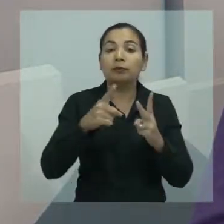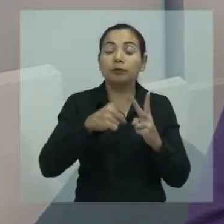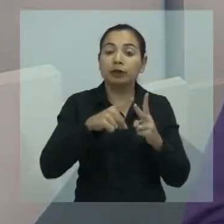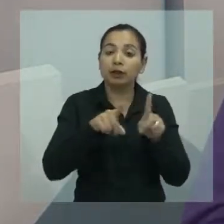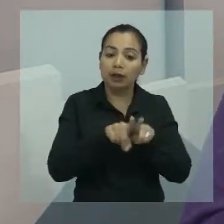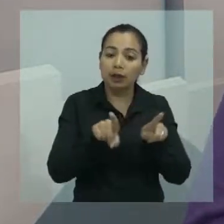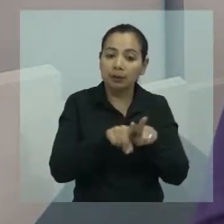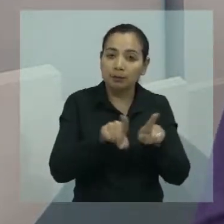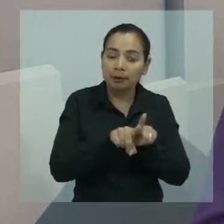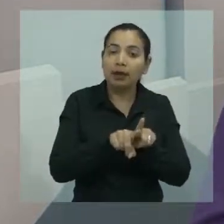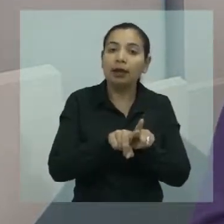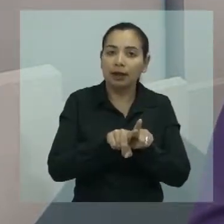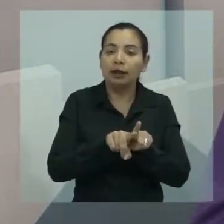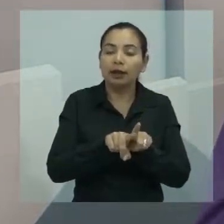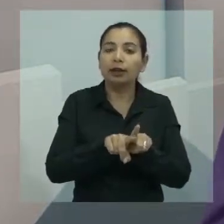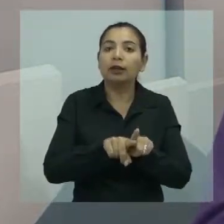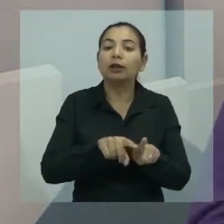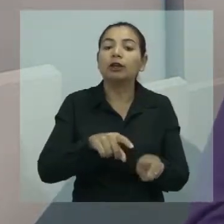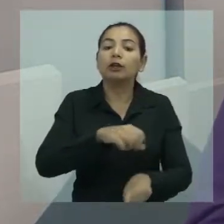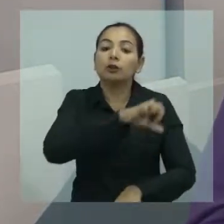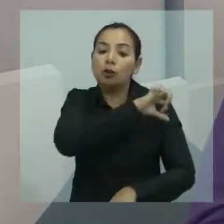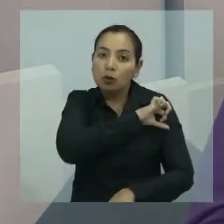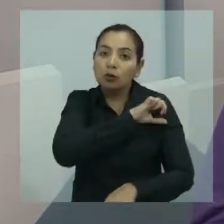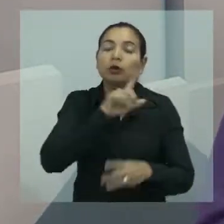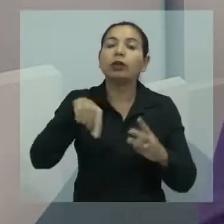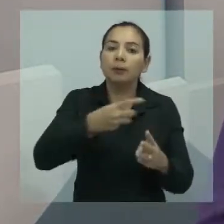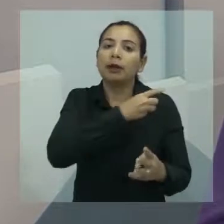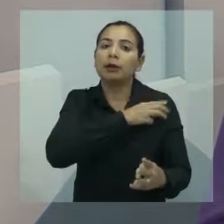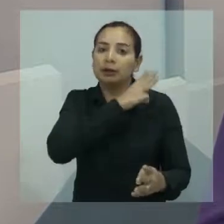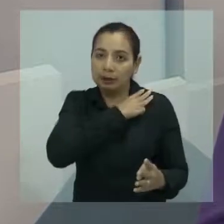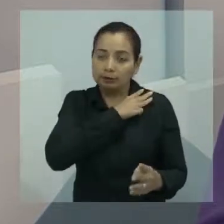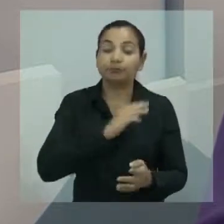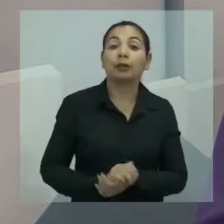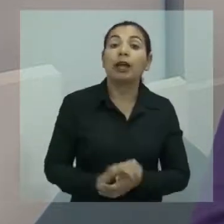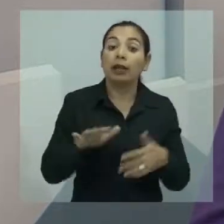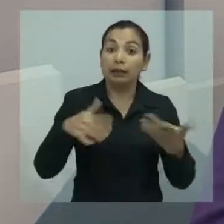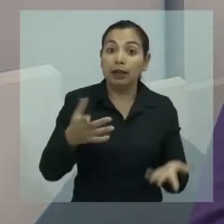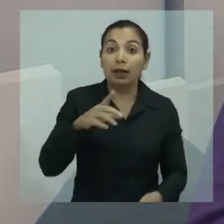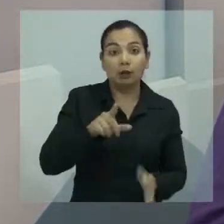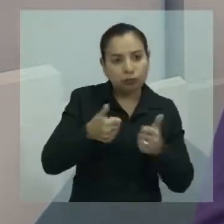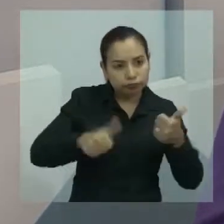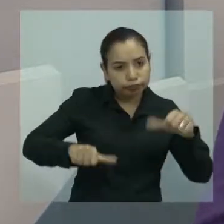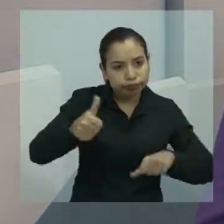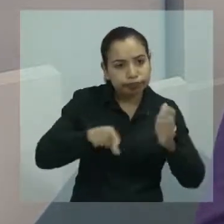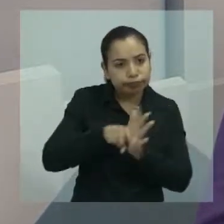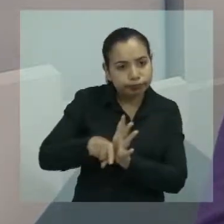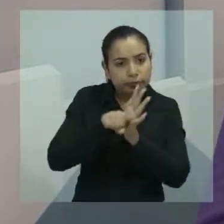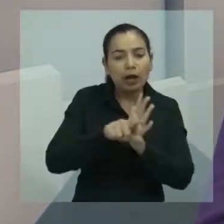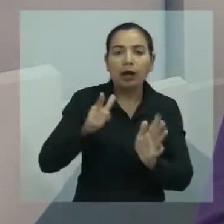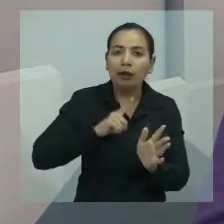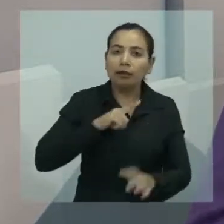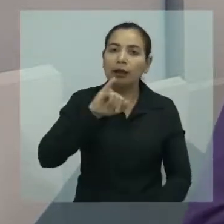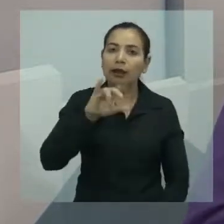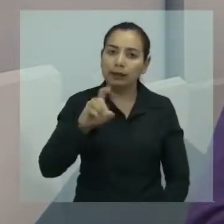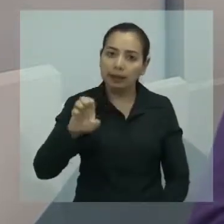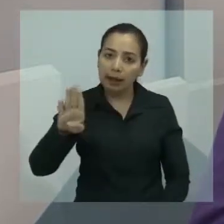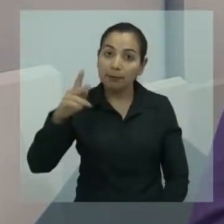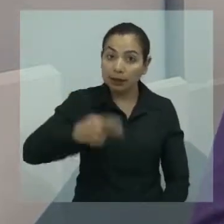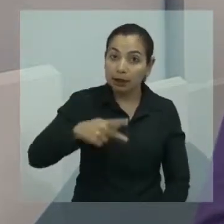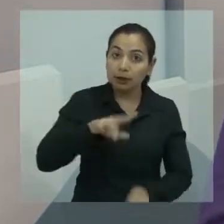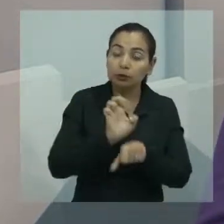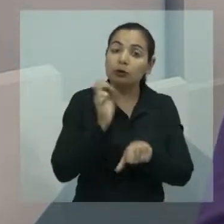iniciais, que é calculado no 5º ano, o do 9º ano, que é das séries finais do ensino fundamental, e o do ensino médio. Nesses